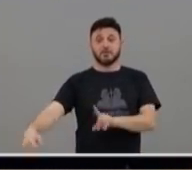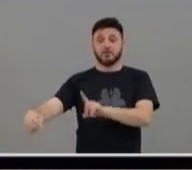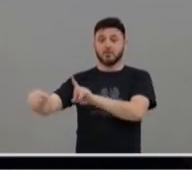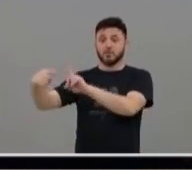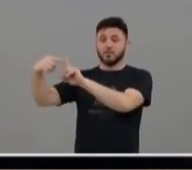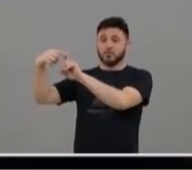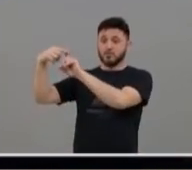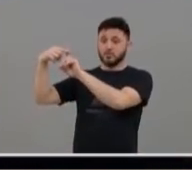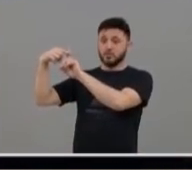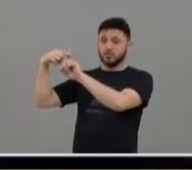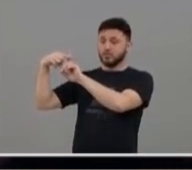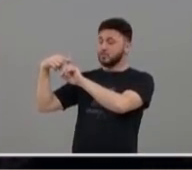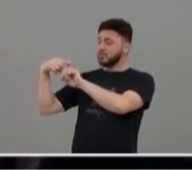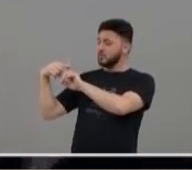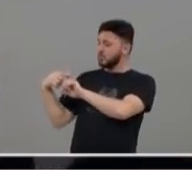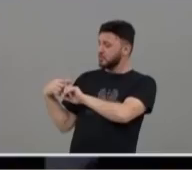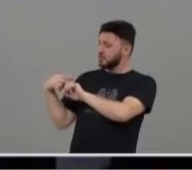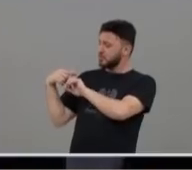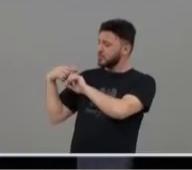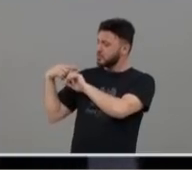reinarás. Ó